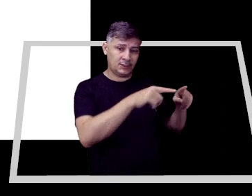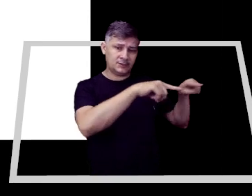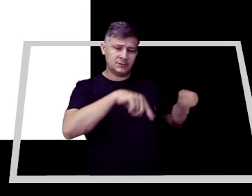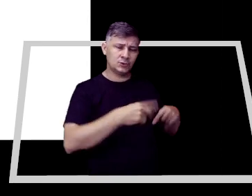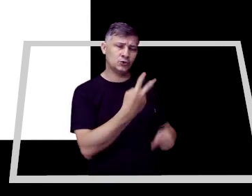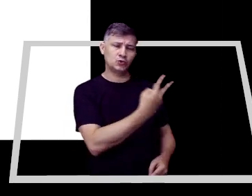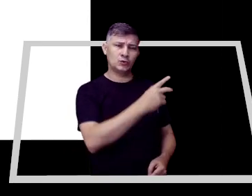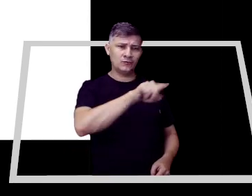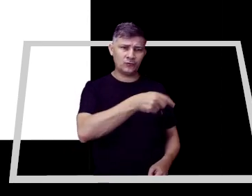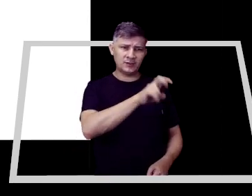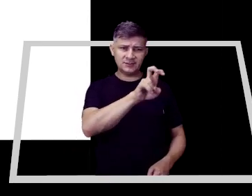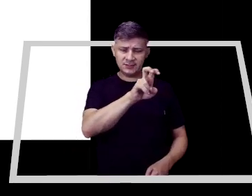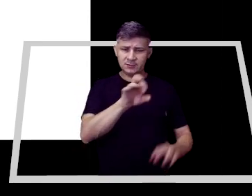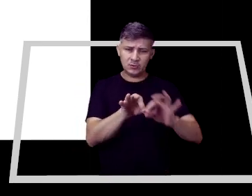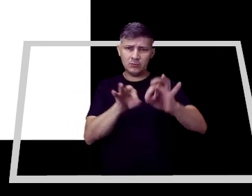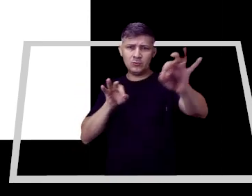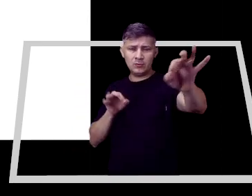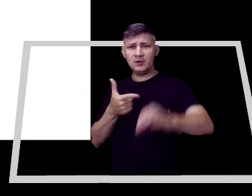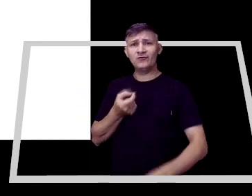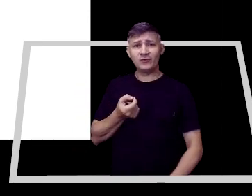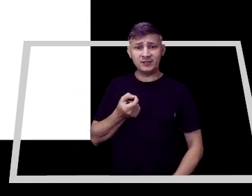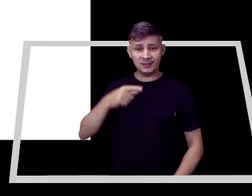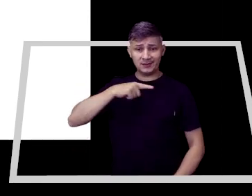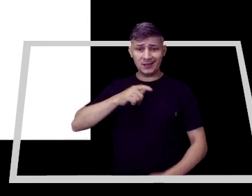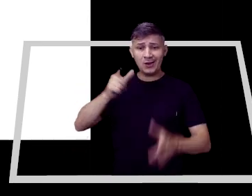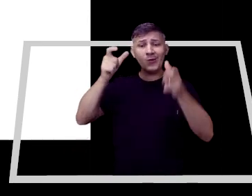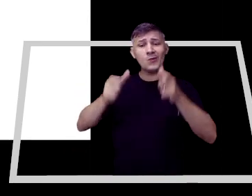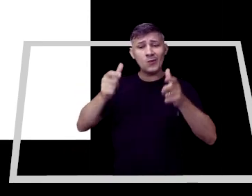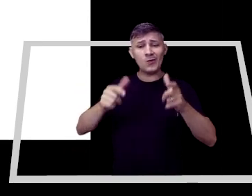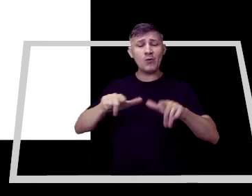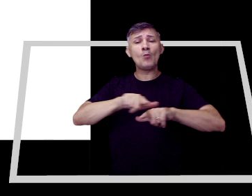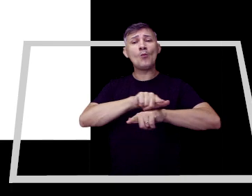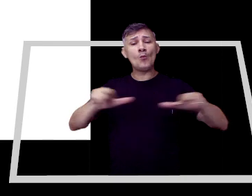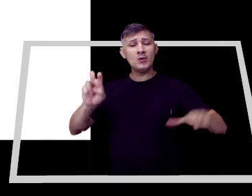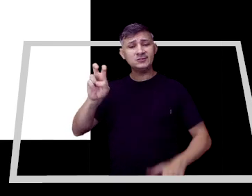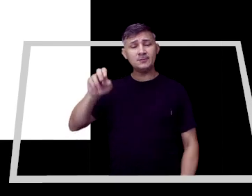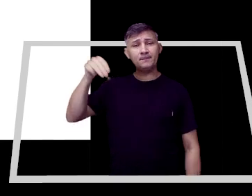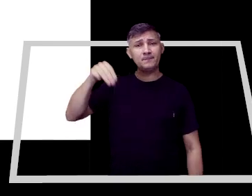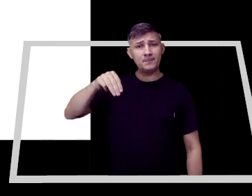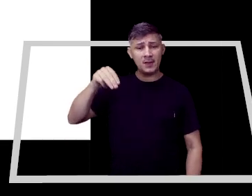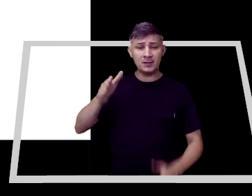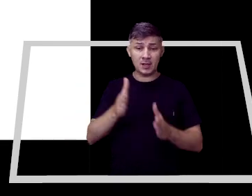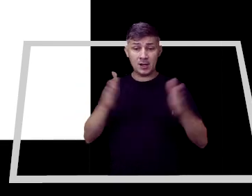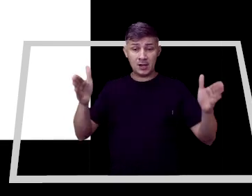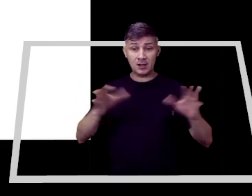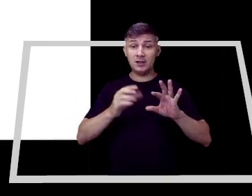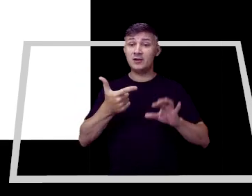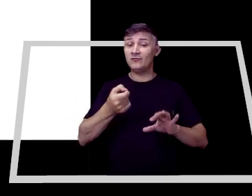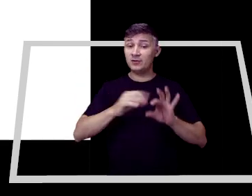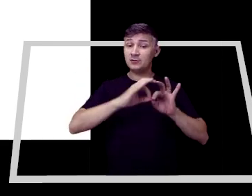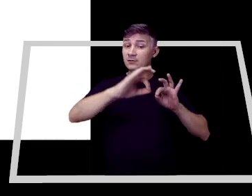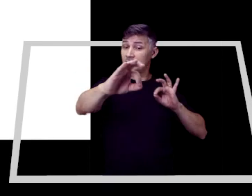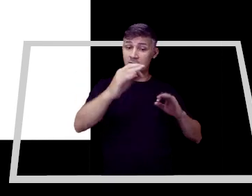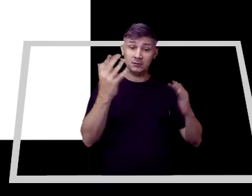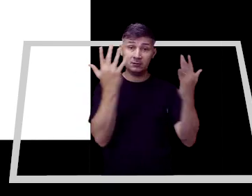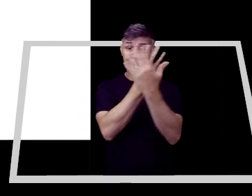largura por 20 de extensão, a gente tem esse espaço vazio de 5 metros de largura por 20 de extensão, completamente